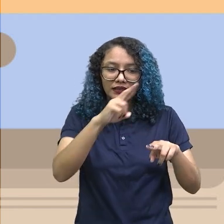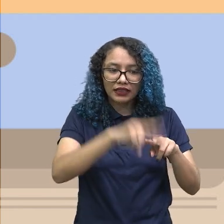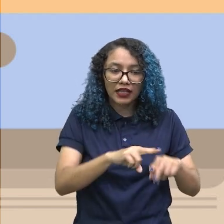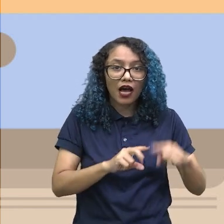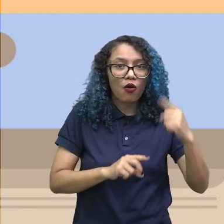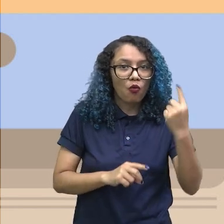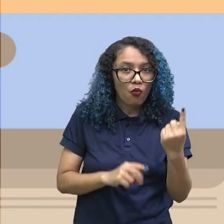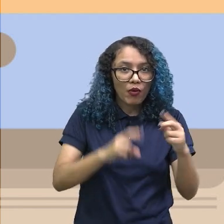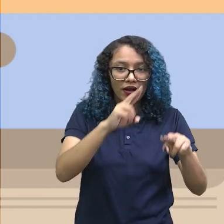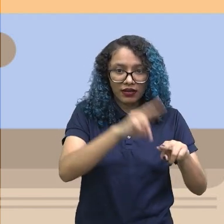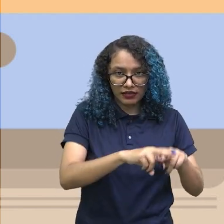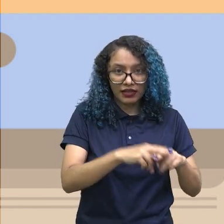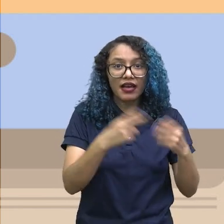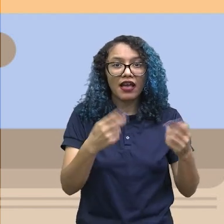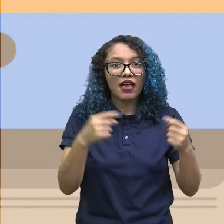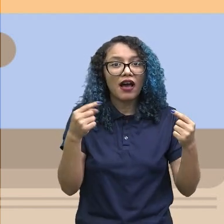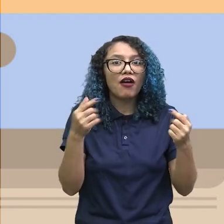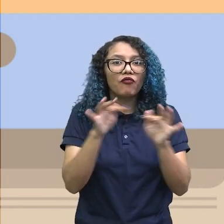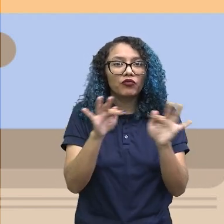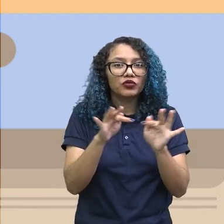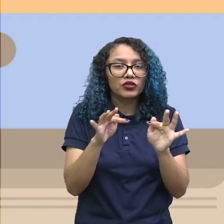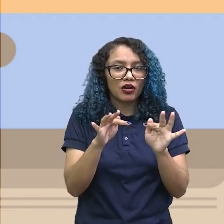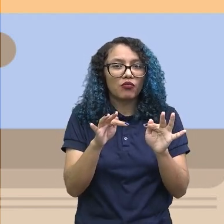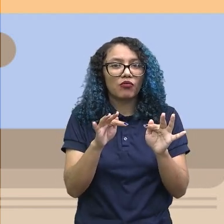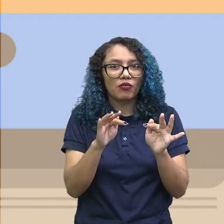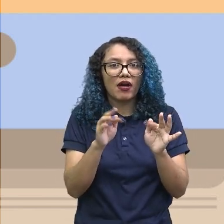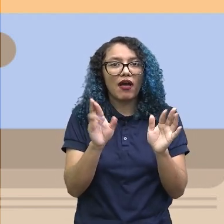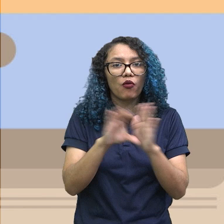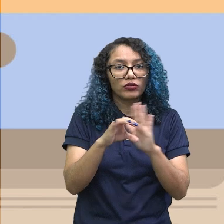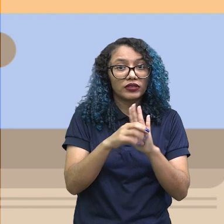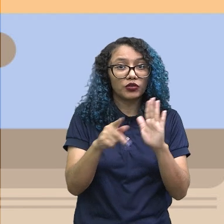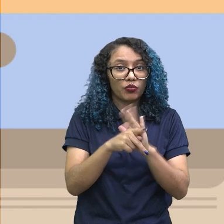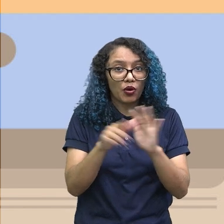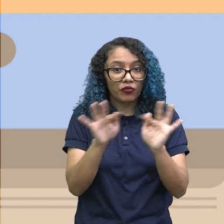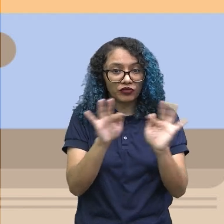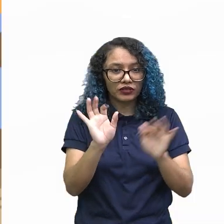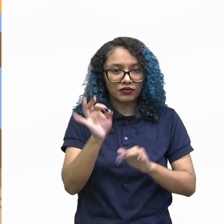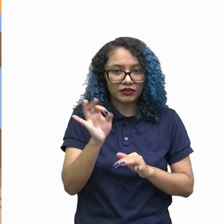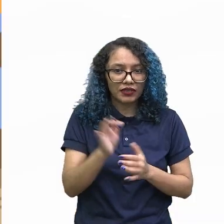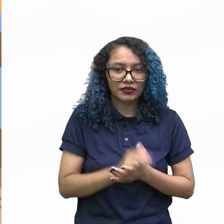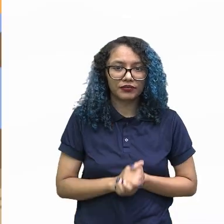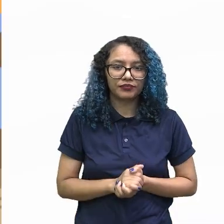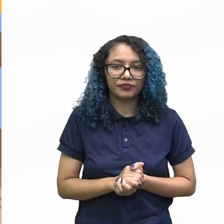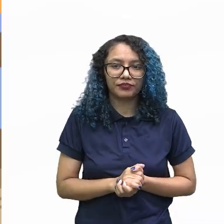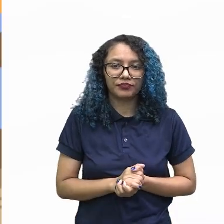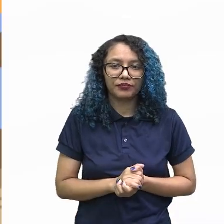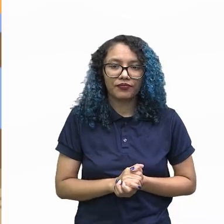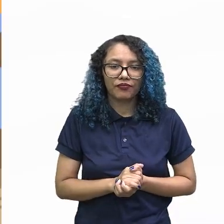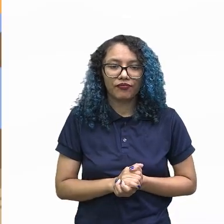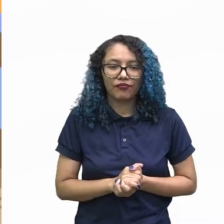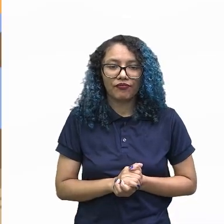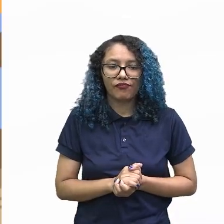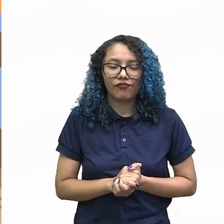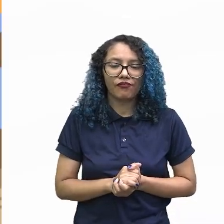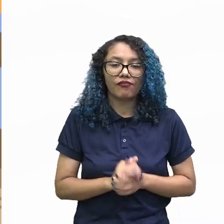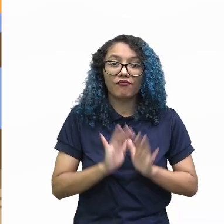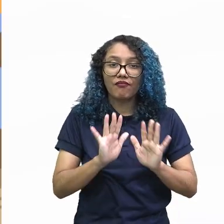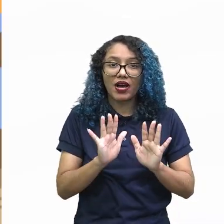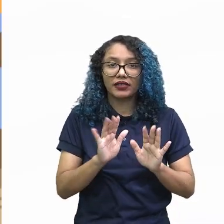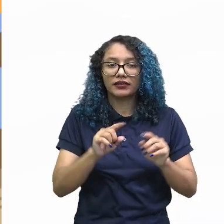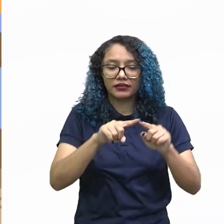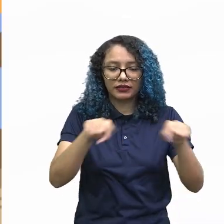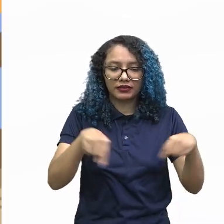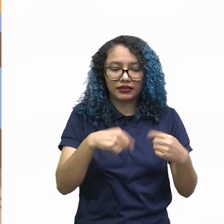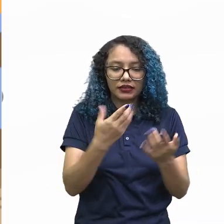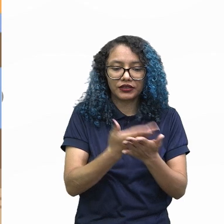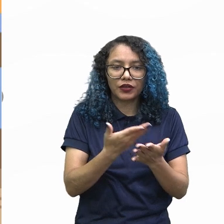definição de função que nós vimos. Até porque também na sala de aula, tá, a gente não pode deixar aluno em